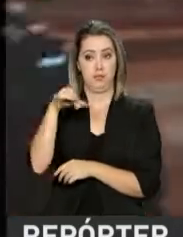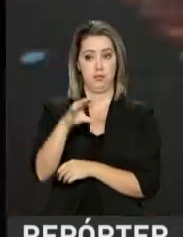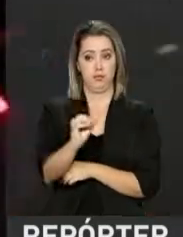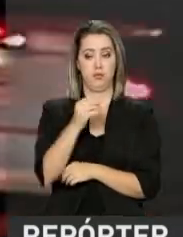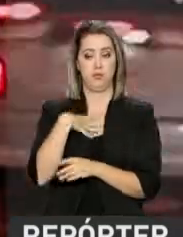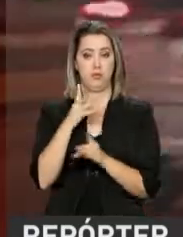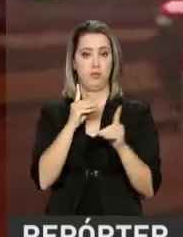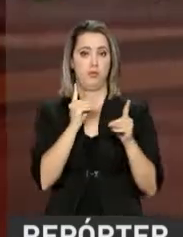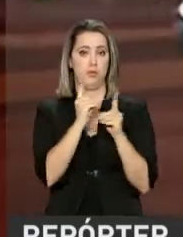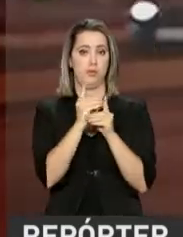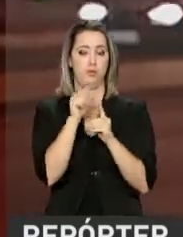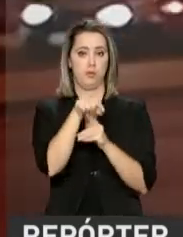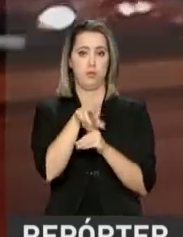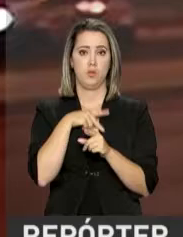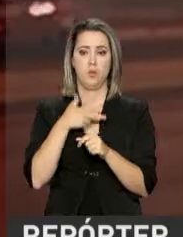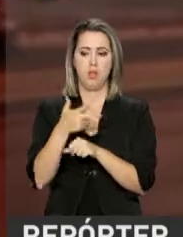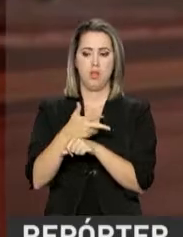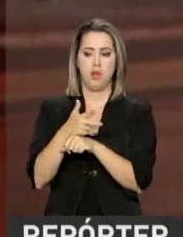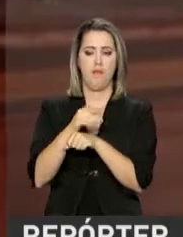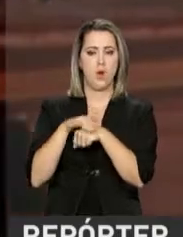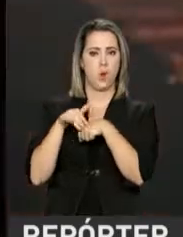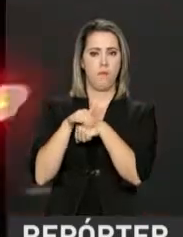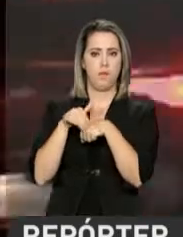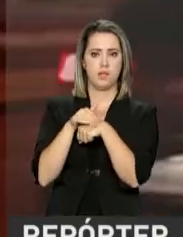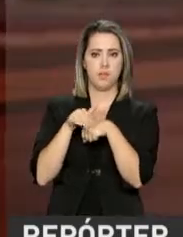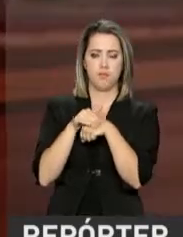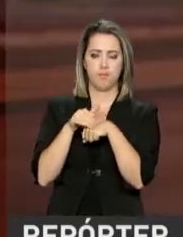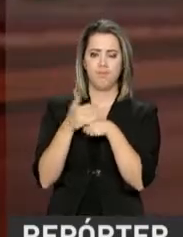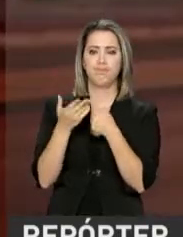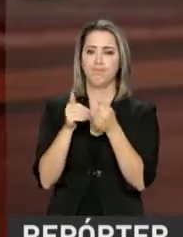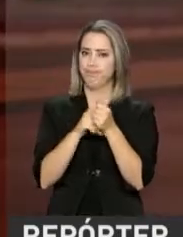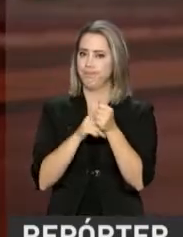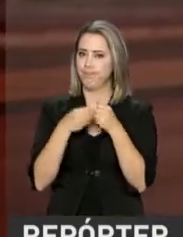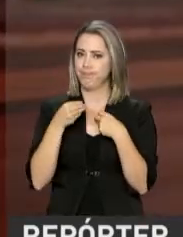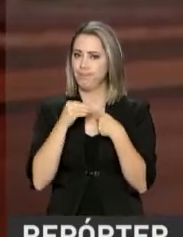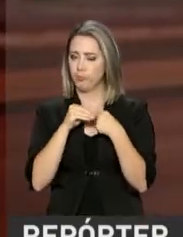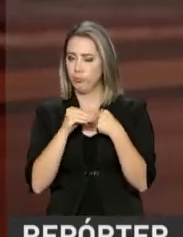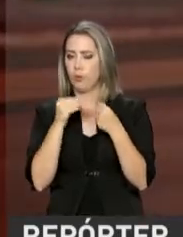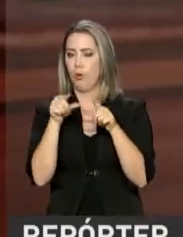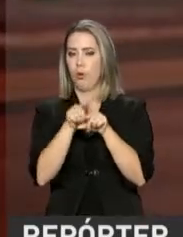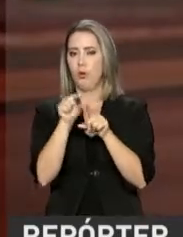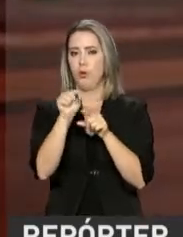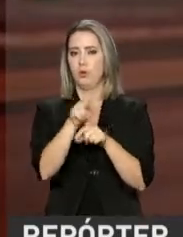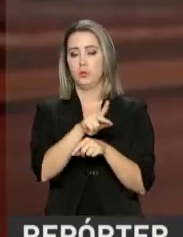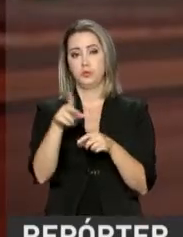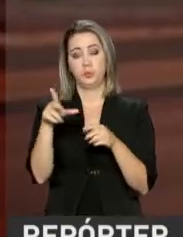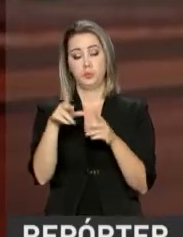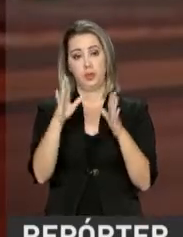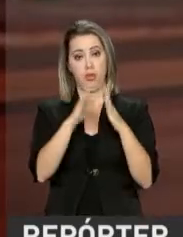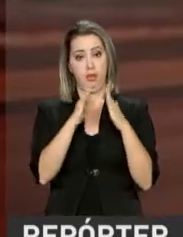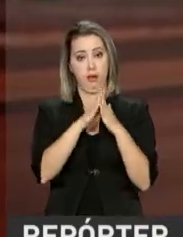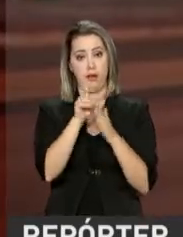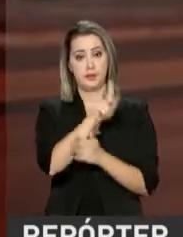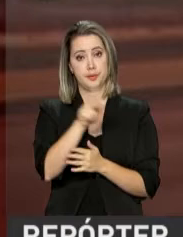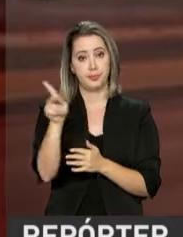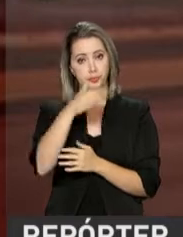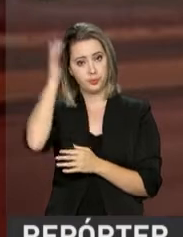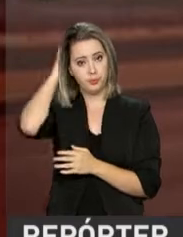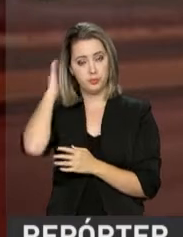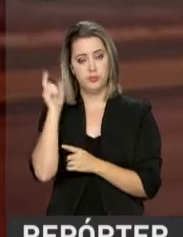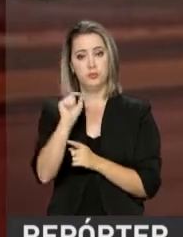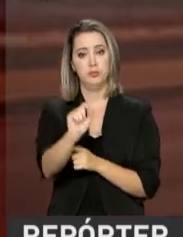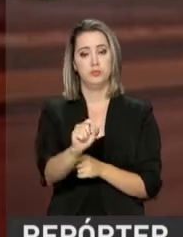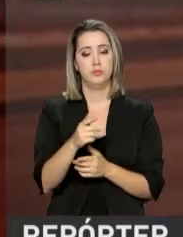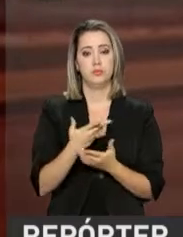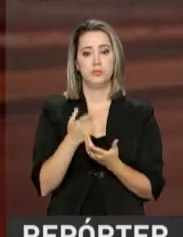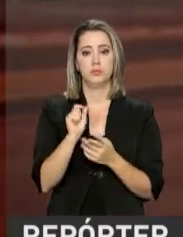um encontro e gravou uma conversa com o presidente Michel Temer no Palácio do Jaburu, residência oficial